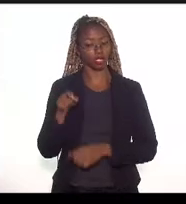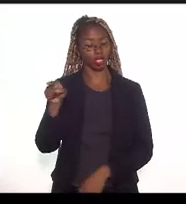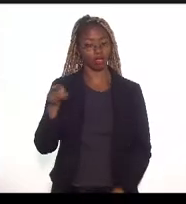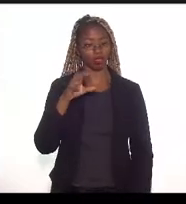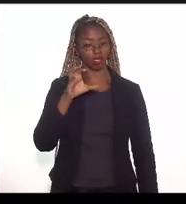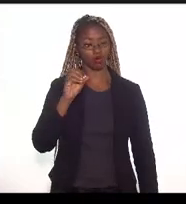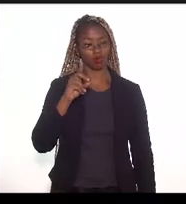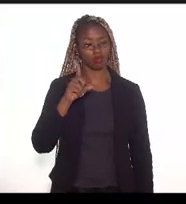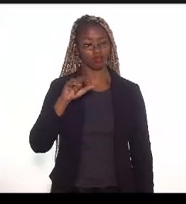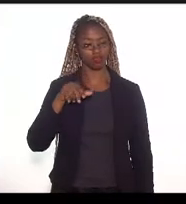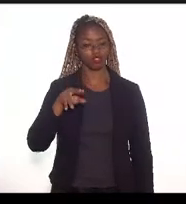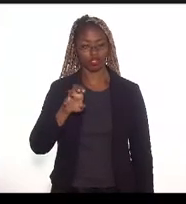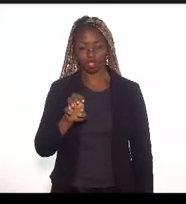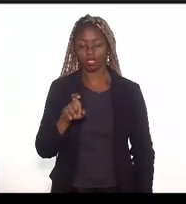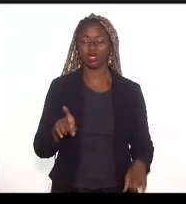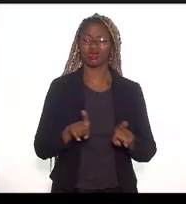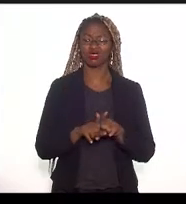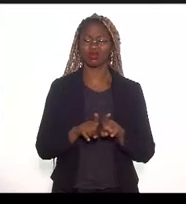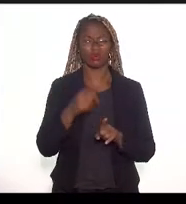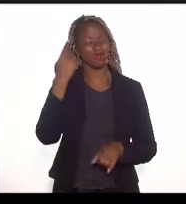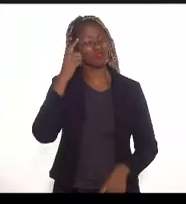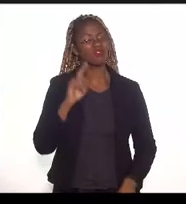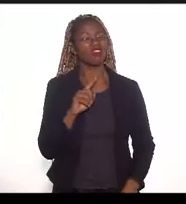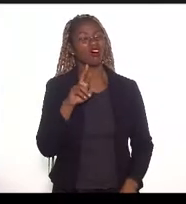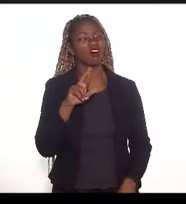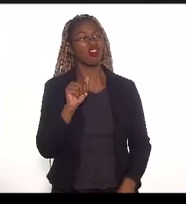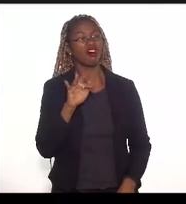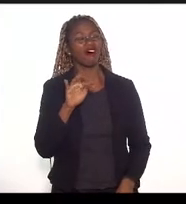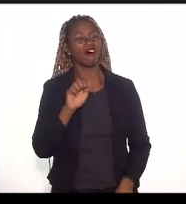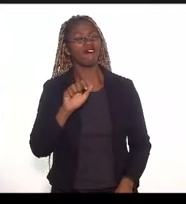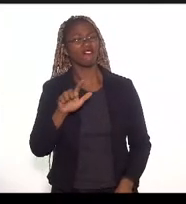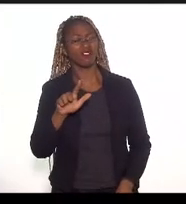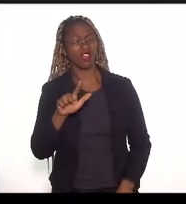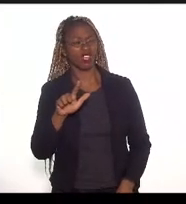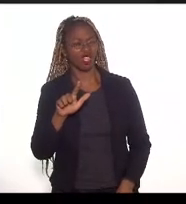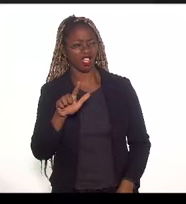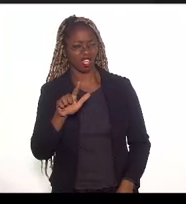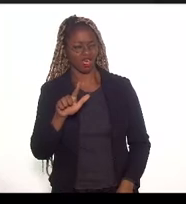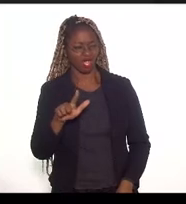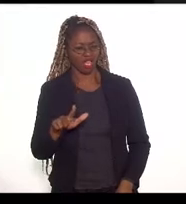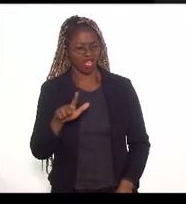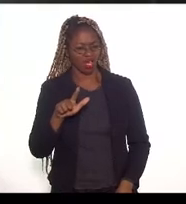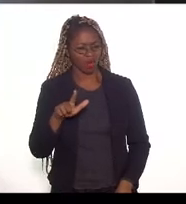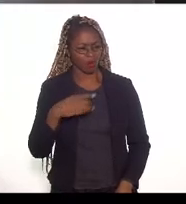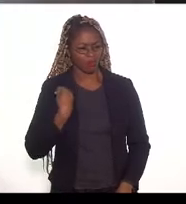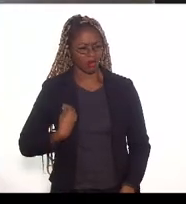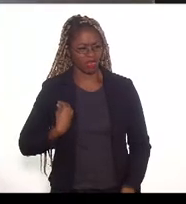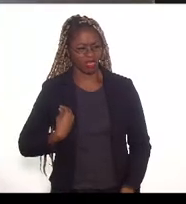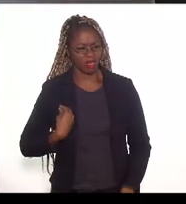Eu não sei se o Rafael Menezes também está presente da CODIM. Está o Rafael?